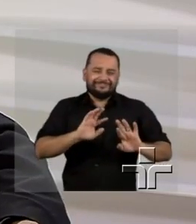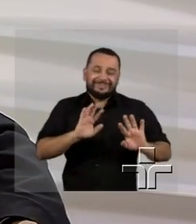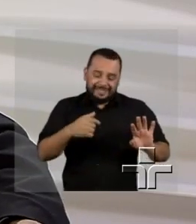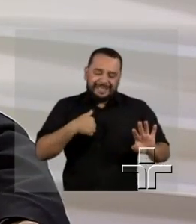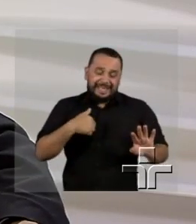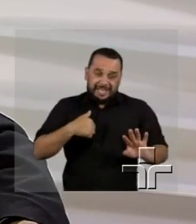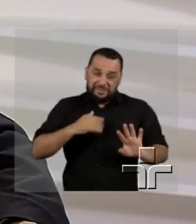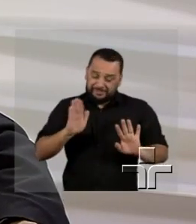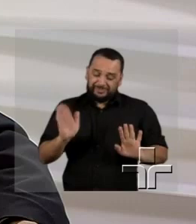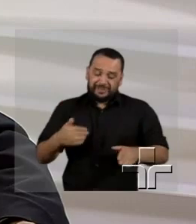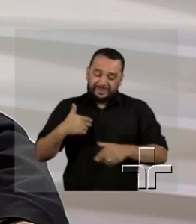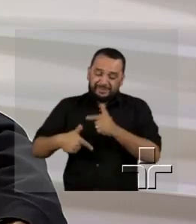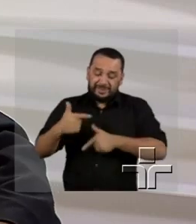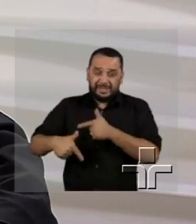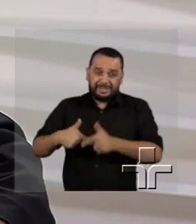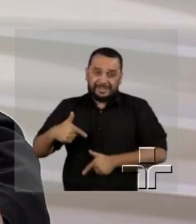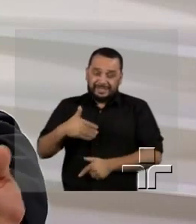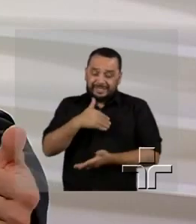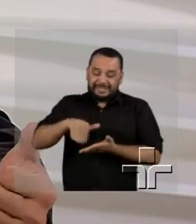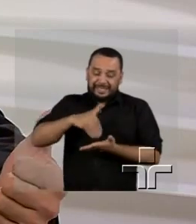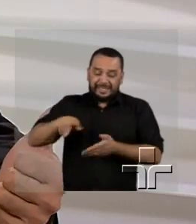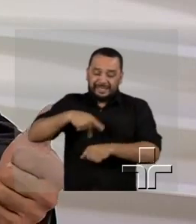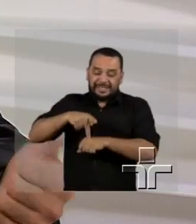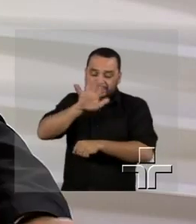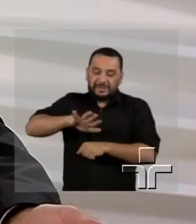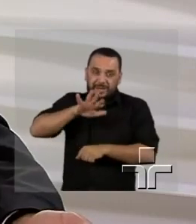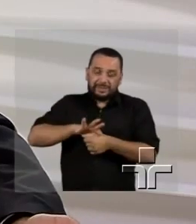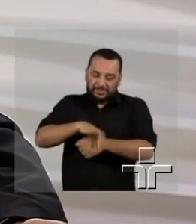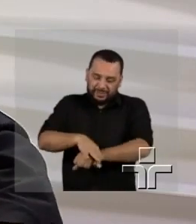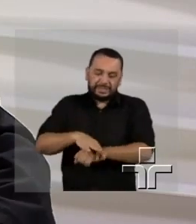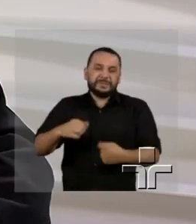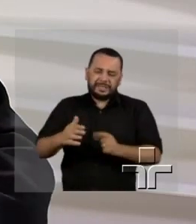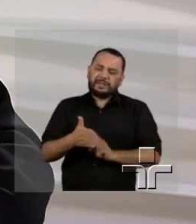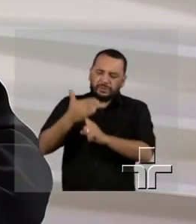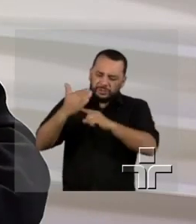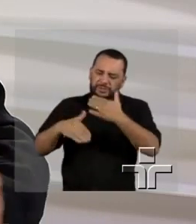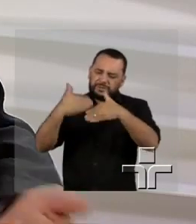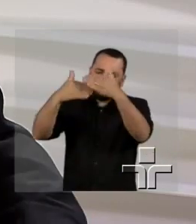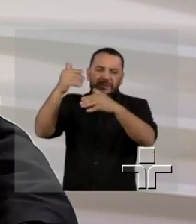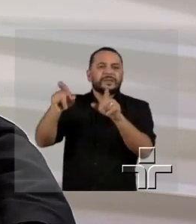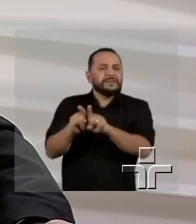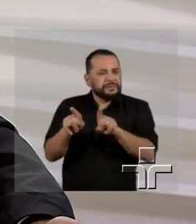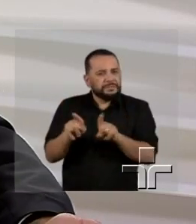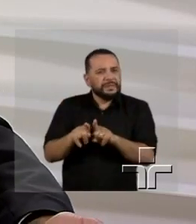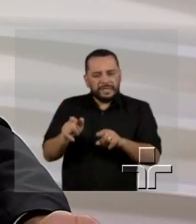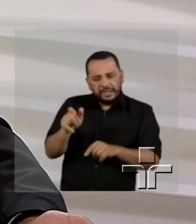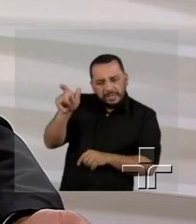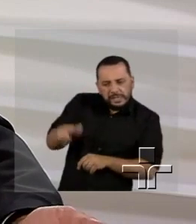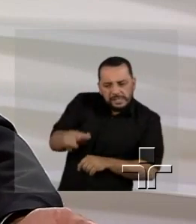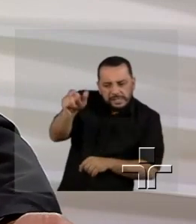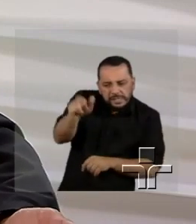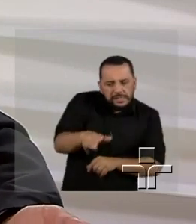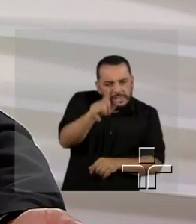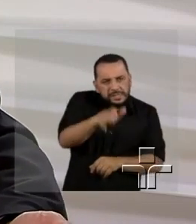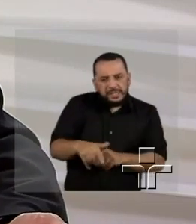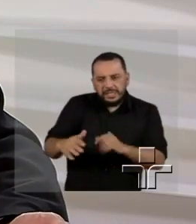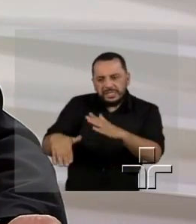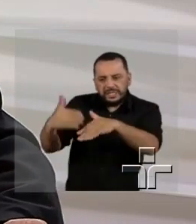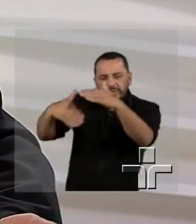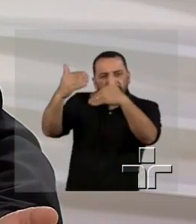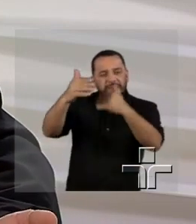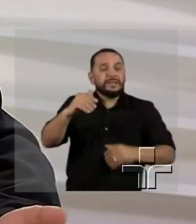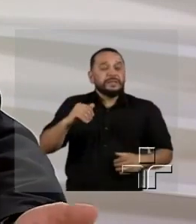talvez. Atualmente, não. Atualmente, eu posso dar a minha opinião só. Em primeiro lugar, eu não sei qual é a qualidade desses cursos aí, porque eu nunca tive